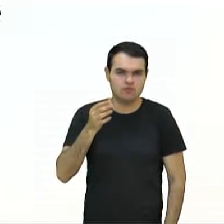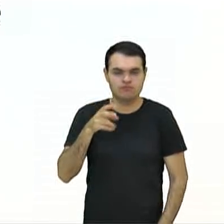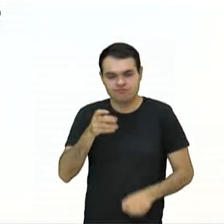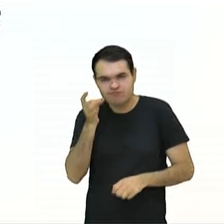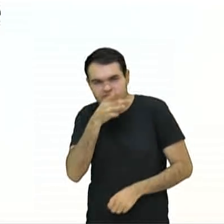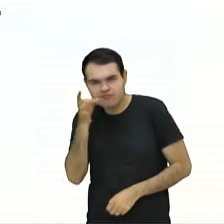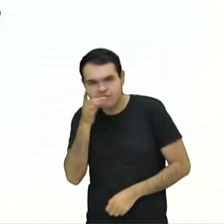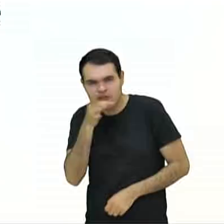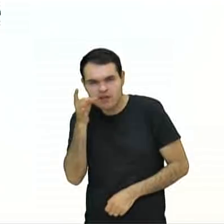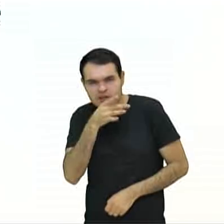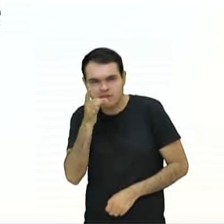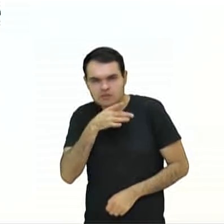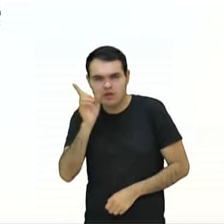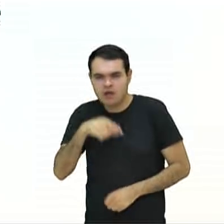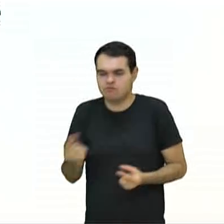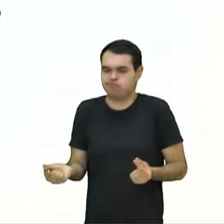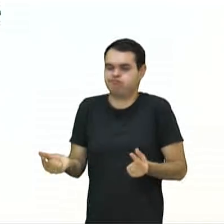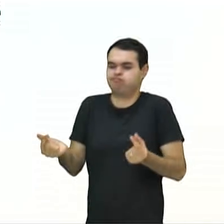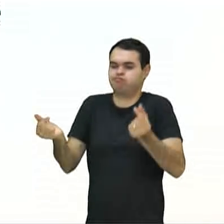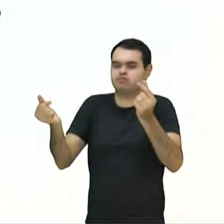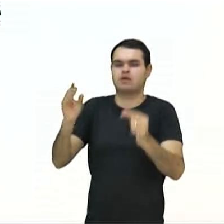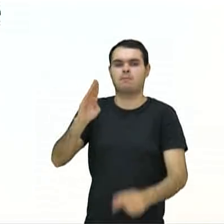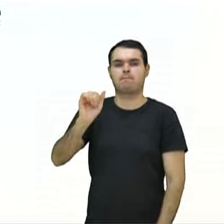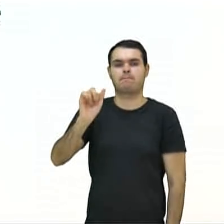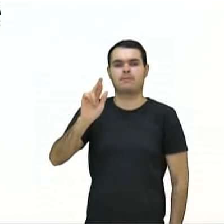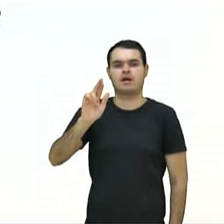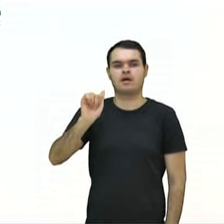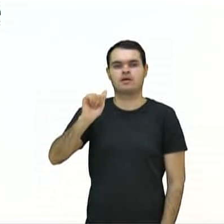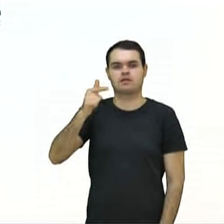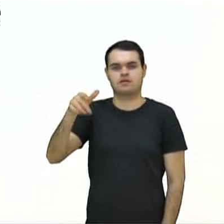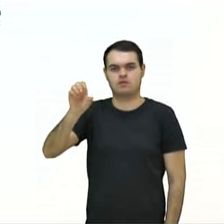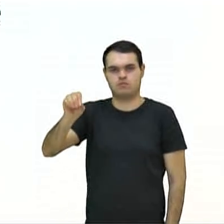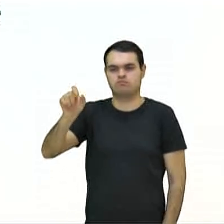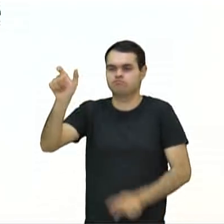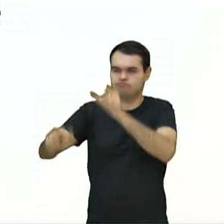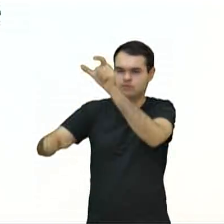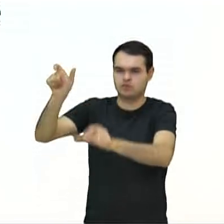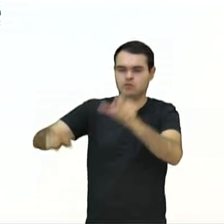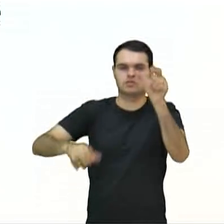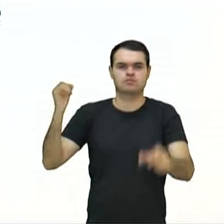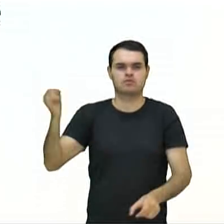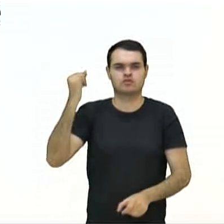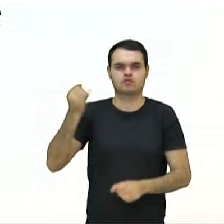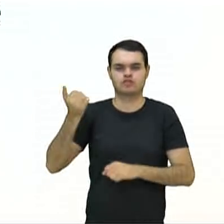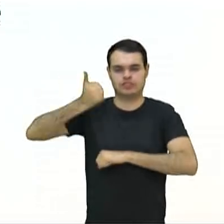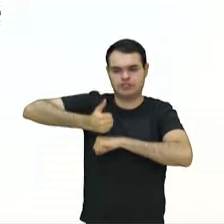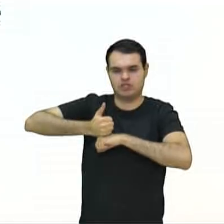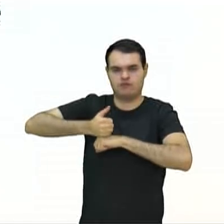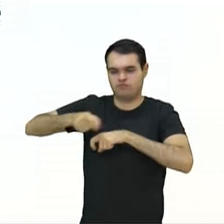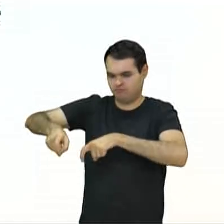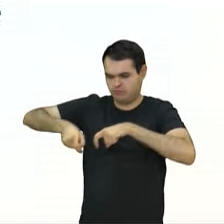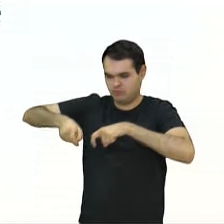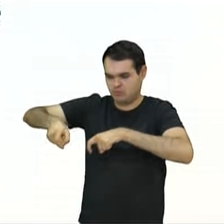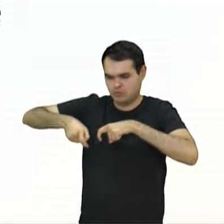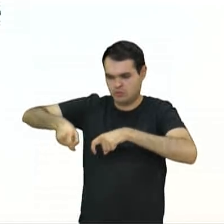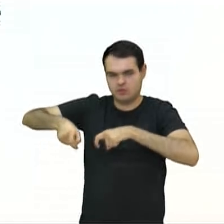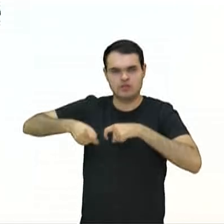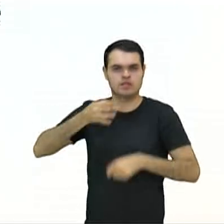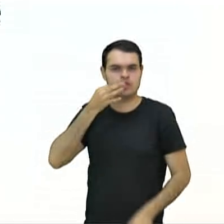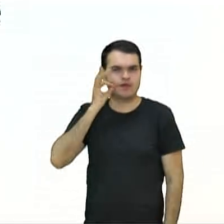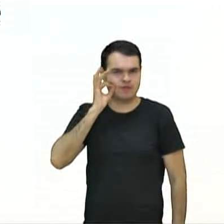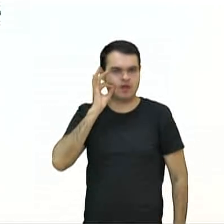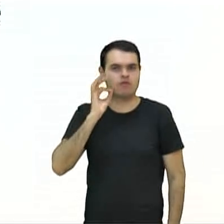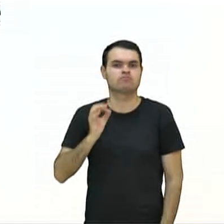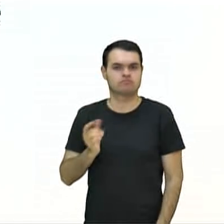os barões do café. Então, foi um período em que esses donos ali das lavouras, enfim, da produção do café,